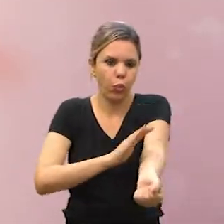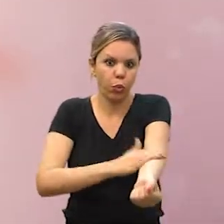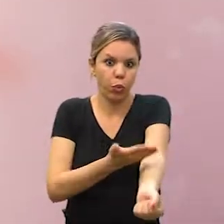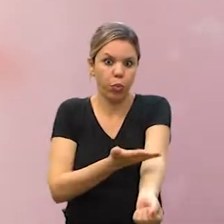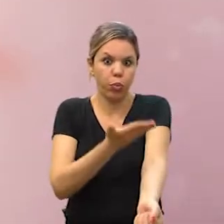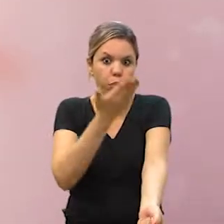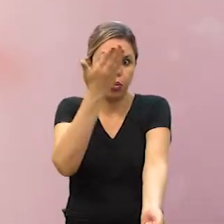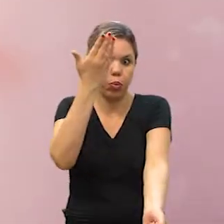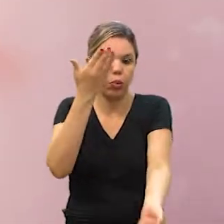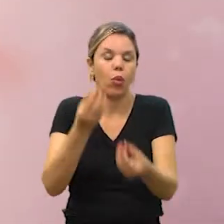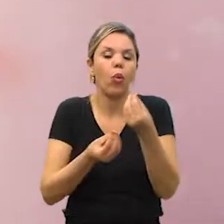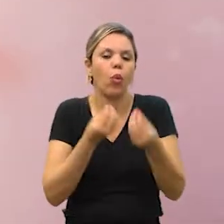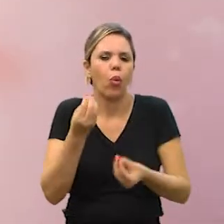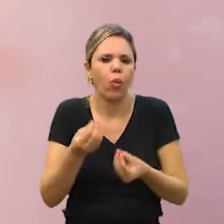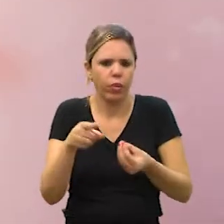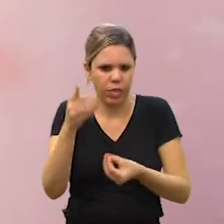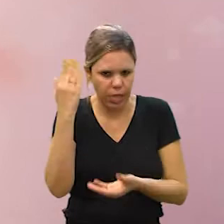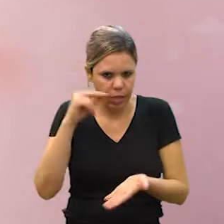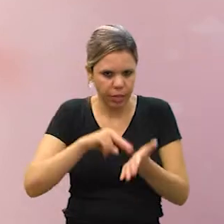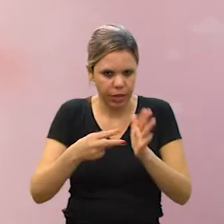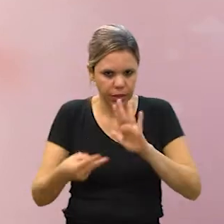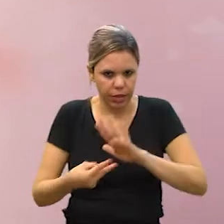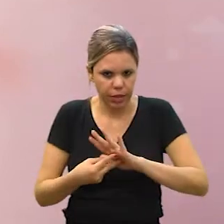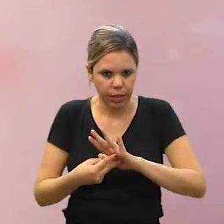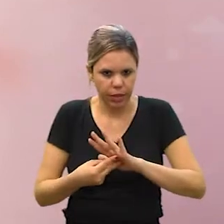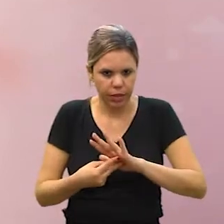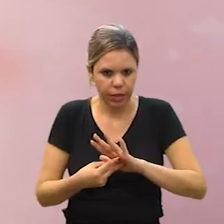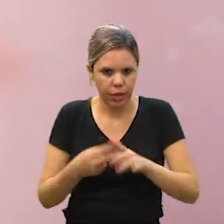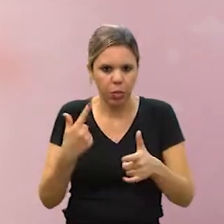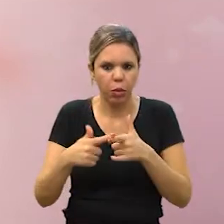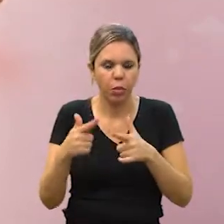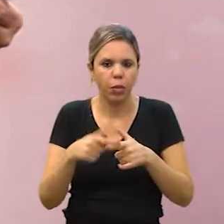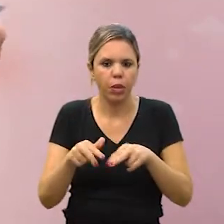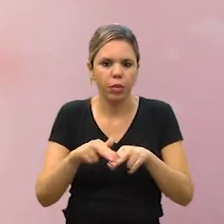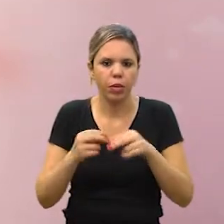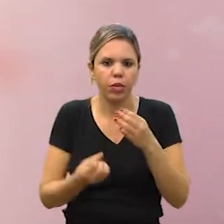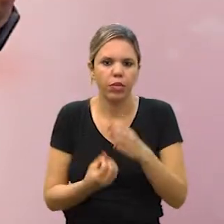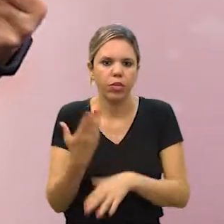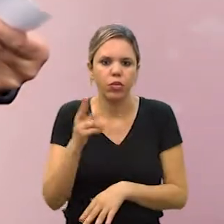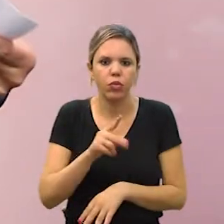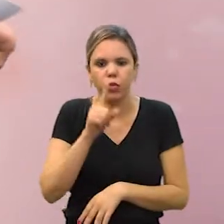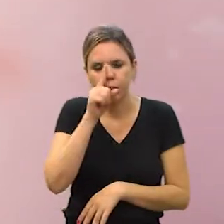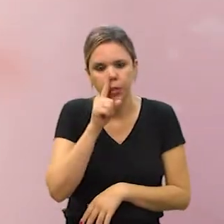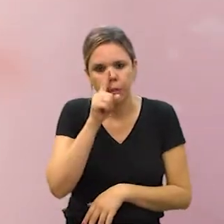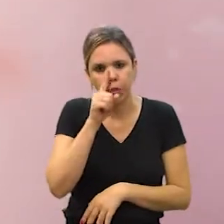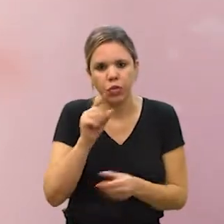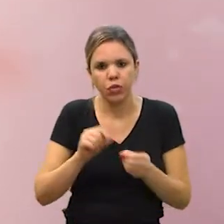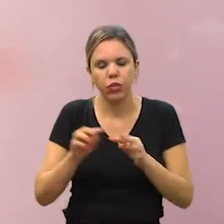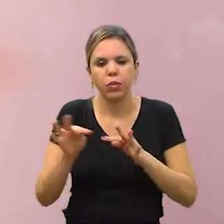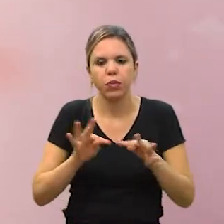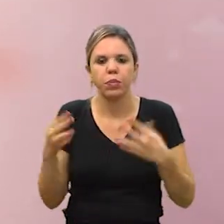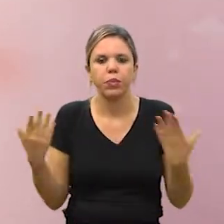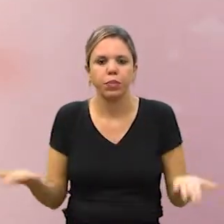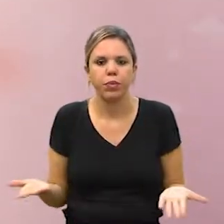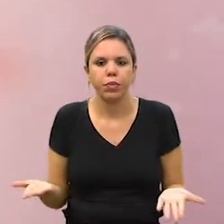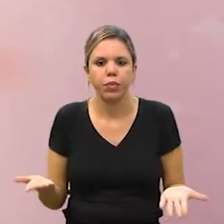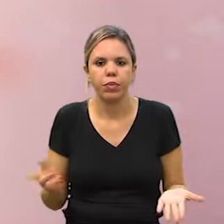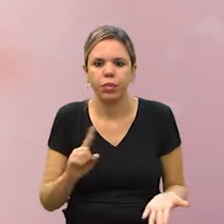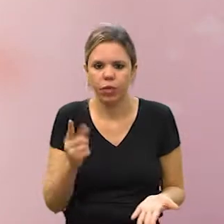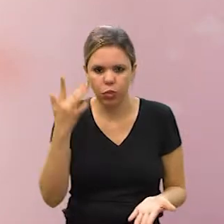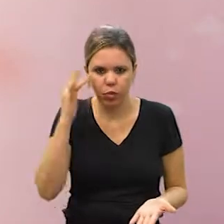hipertensão arterial Você sabe o que é a causas consequências os riscos Como que é o tratamento